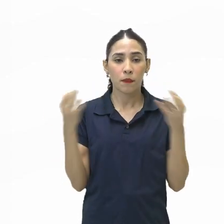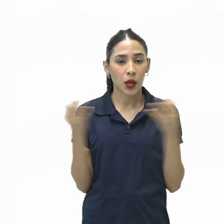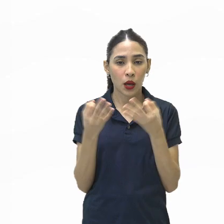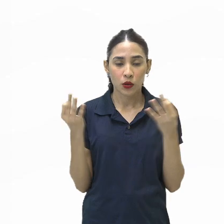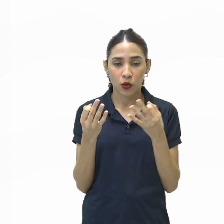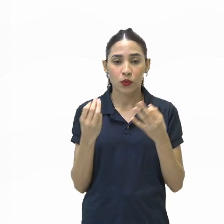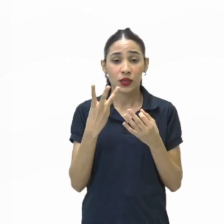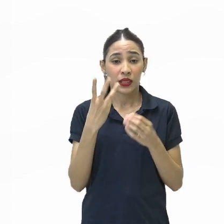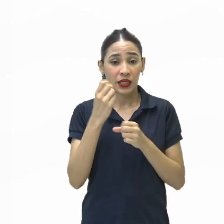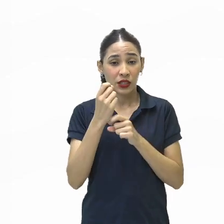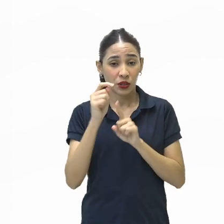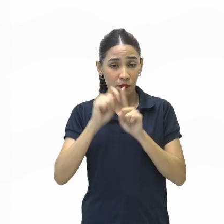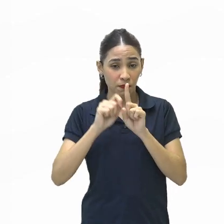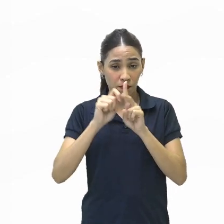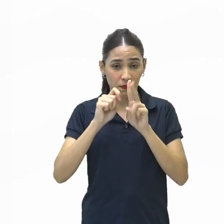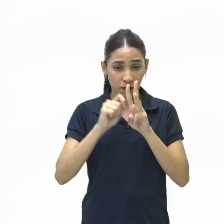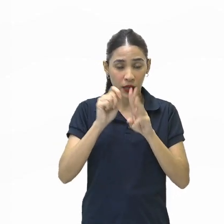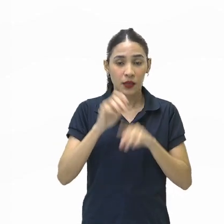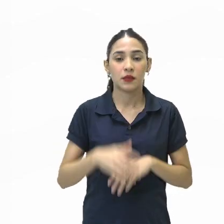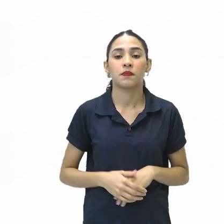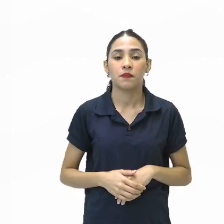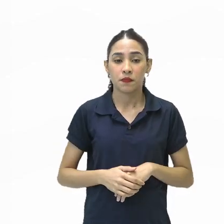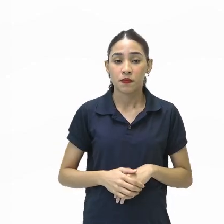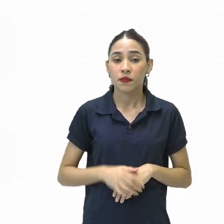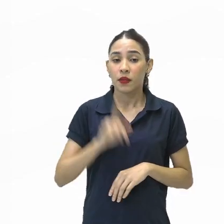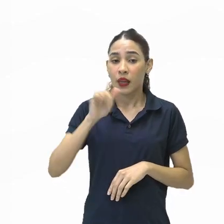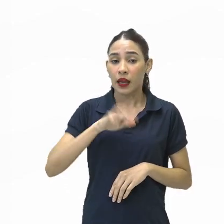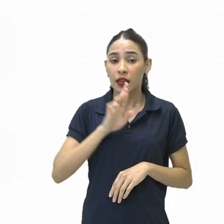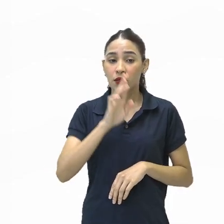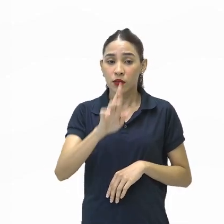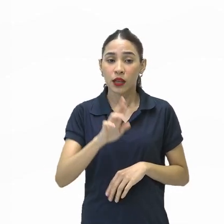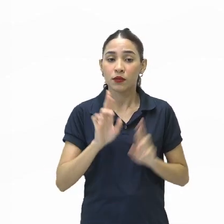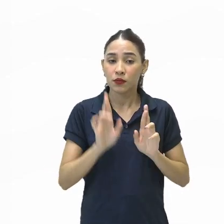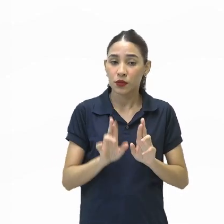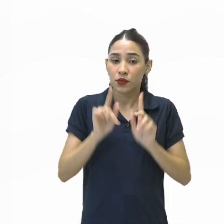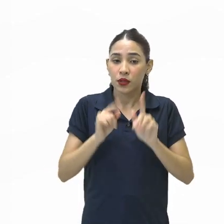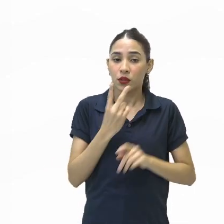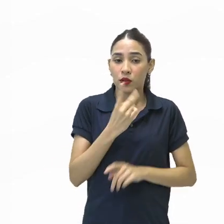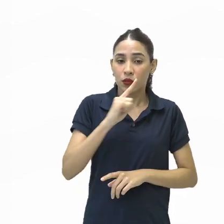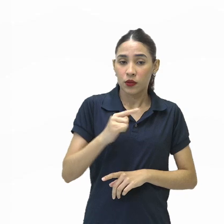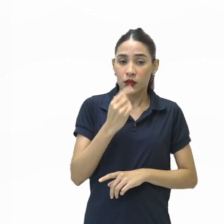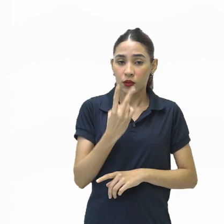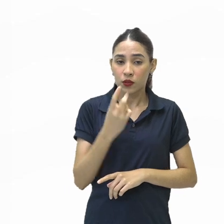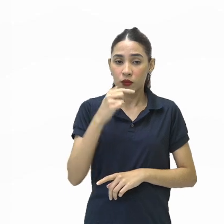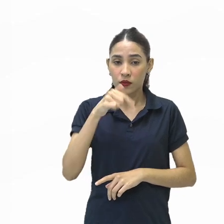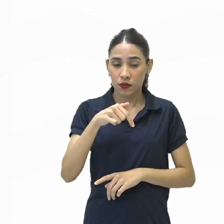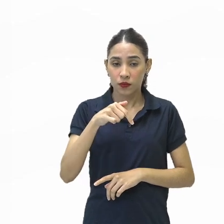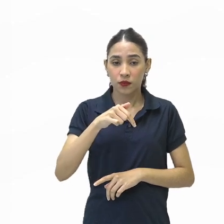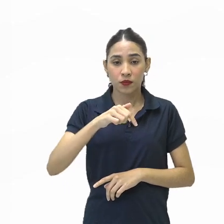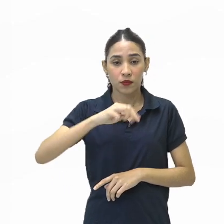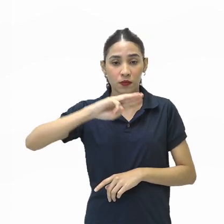dos últimos 3 meses. Isso é resultado da diferença entre